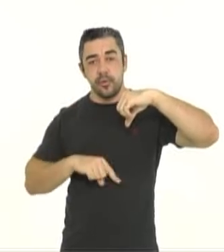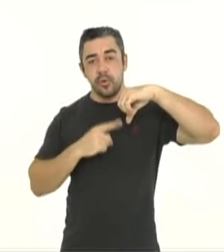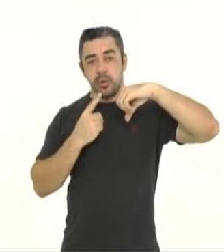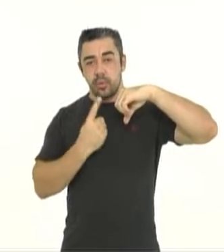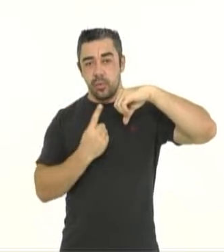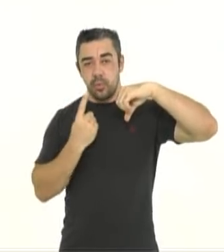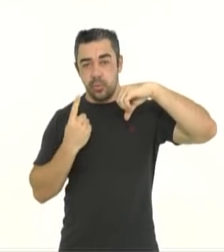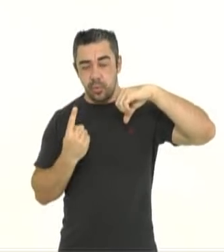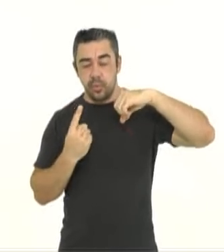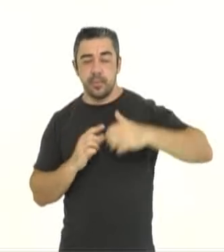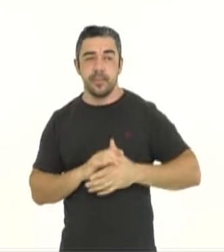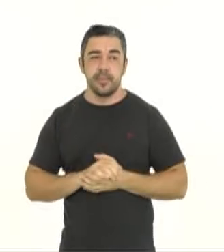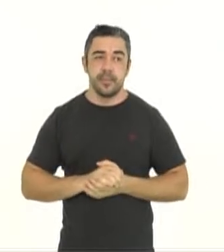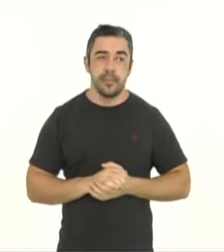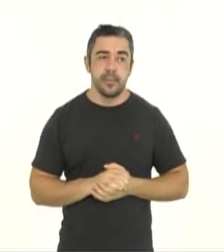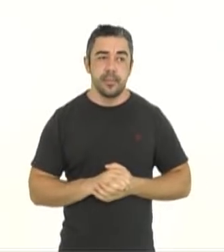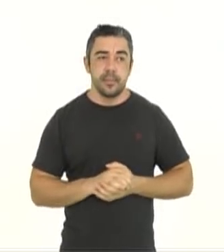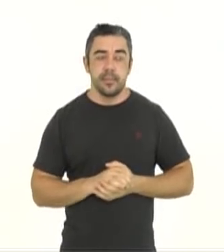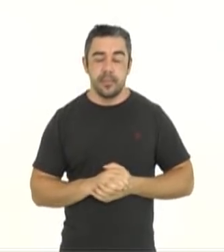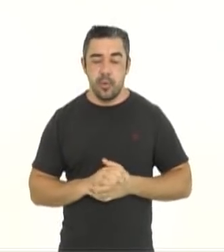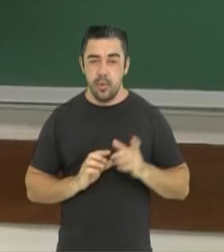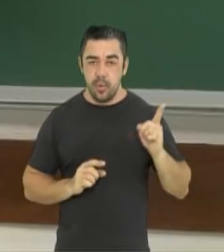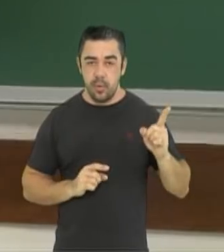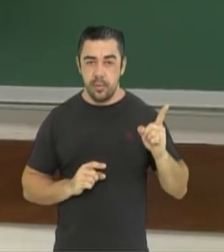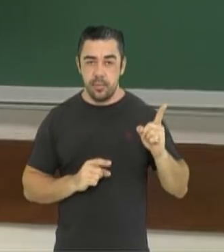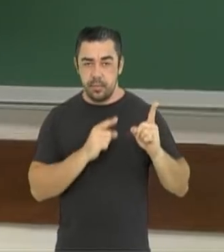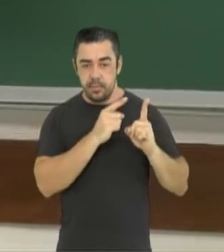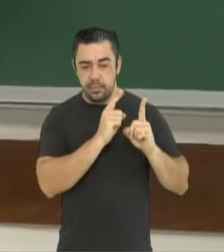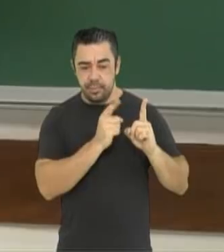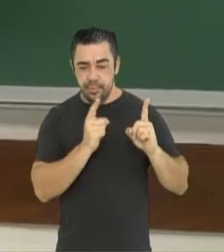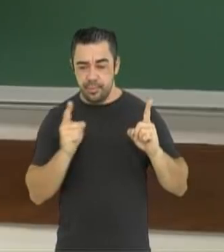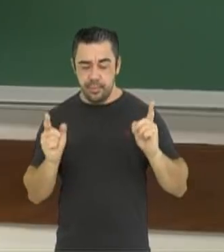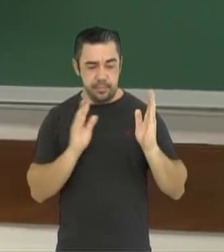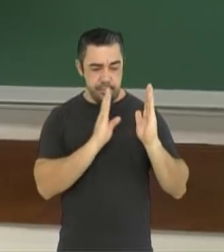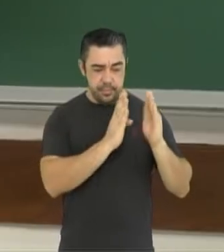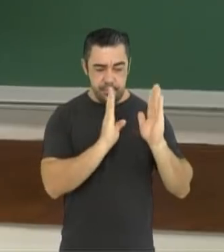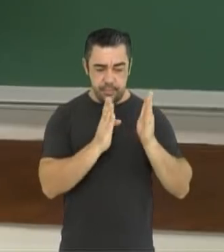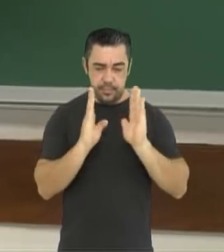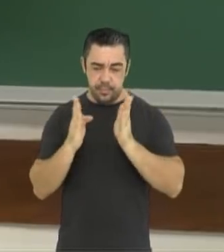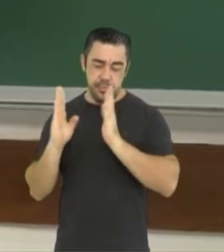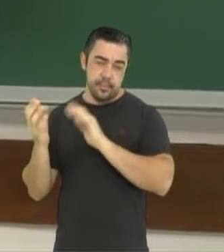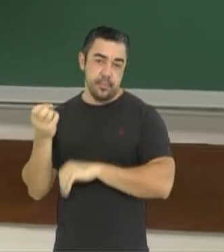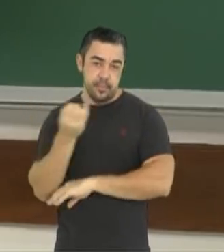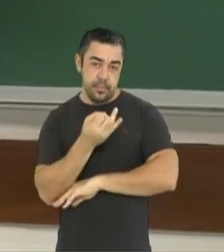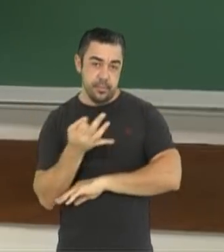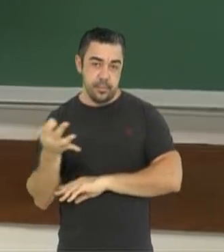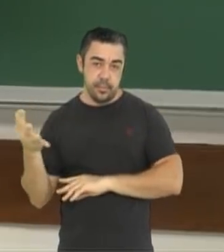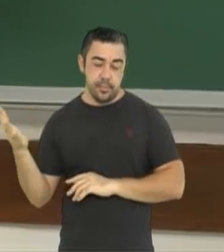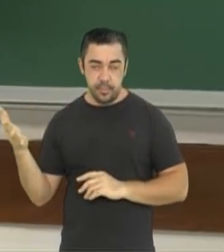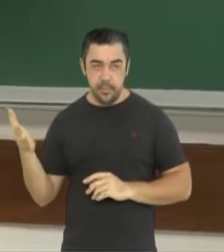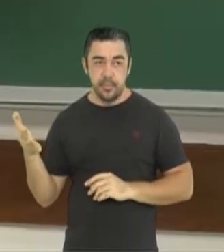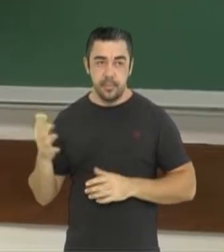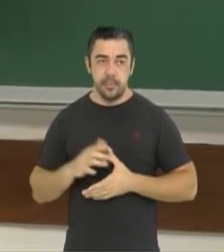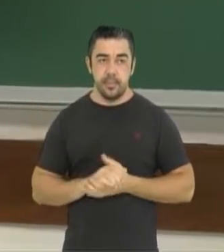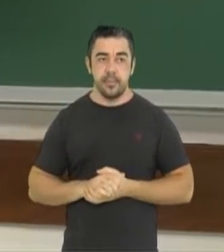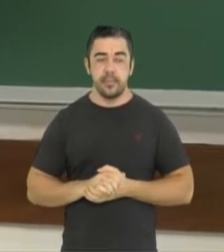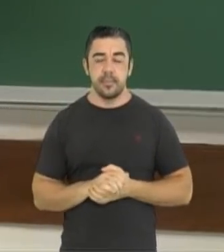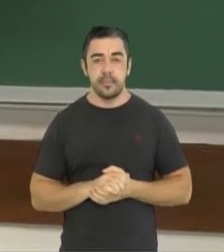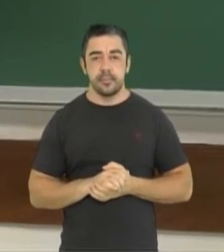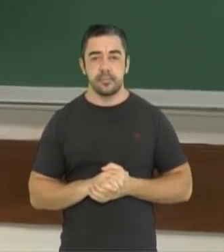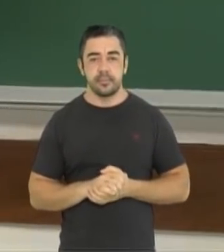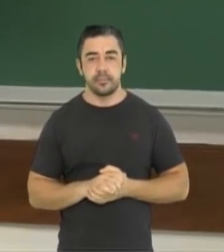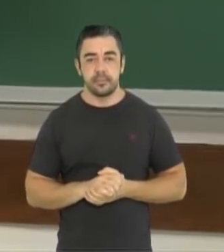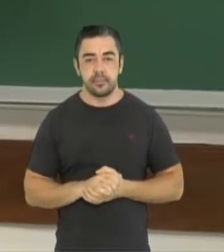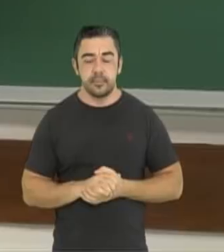0 antes da vírgula. Então, essa vírgula que está aqui vai ter que andar até ficar aqui entre o 9 e o 1,